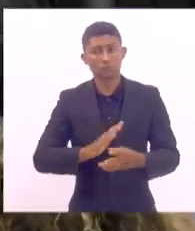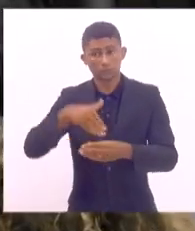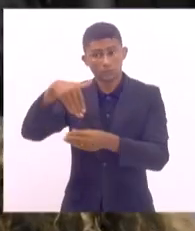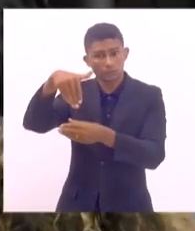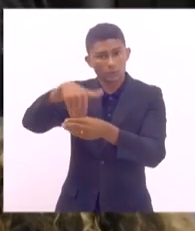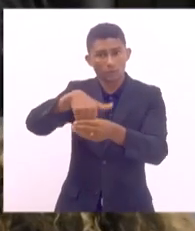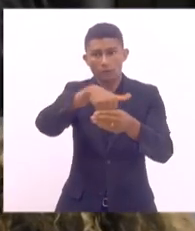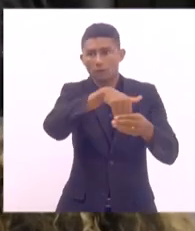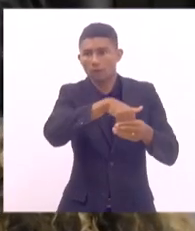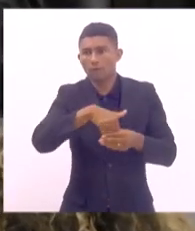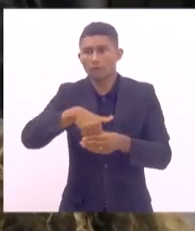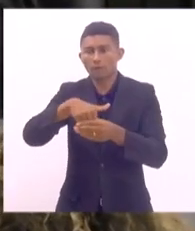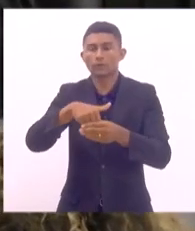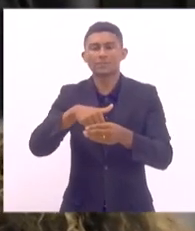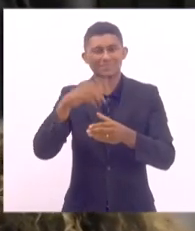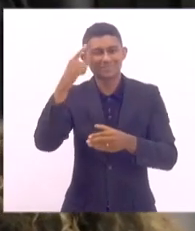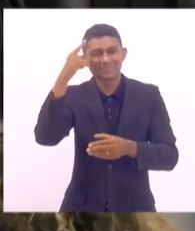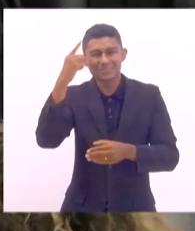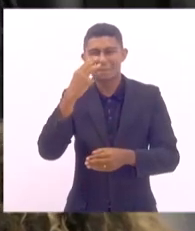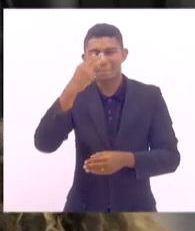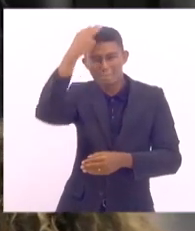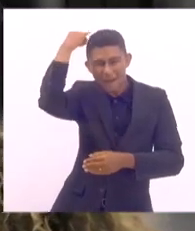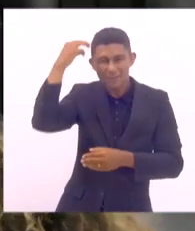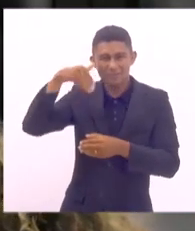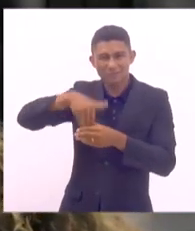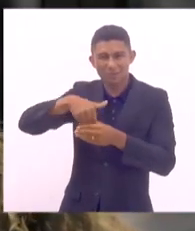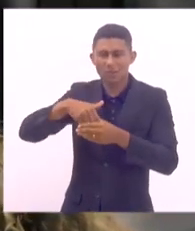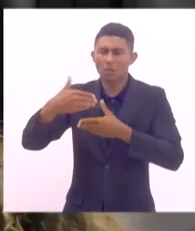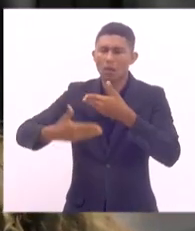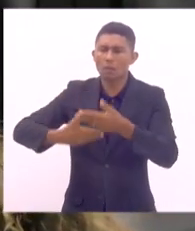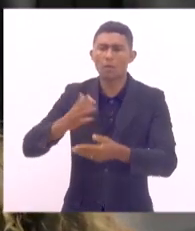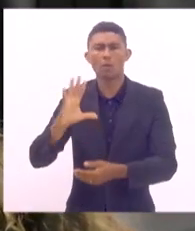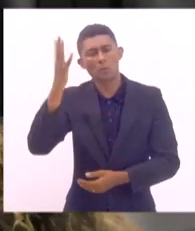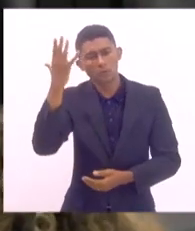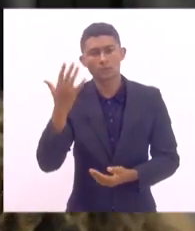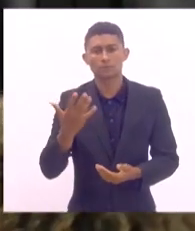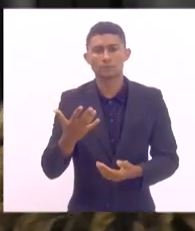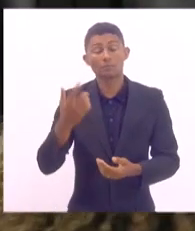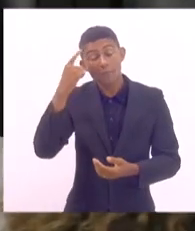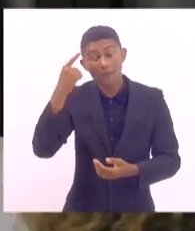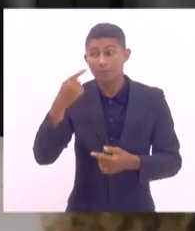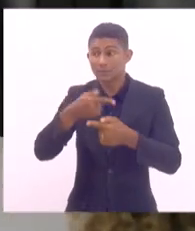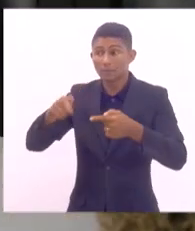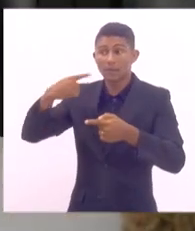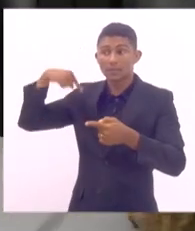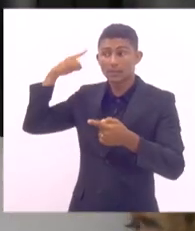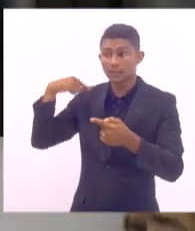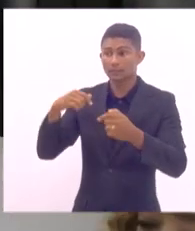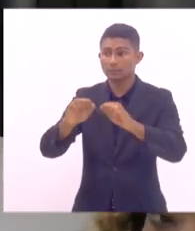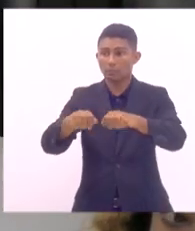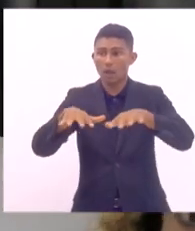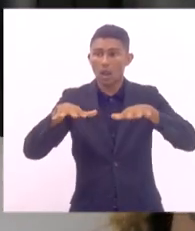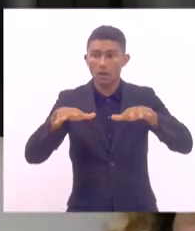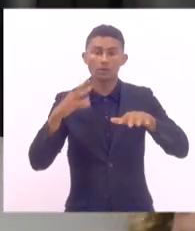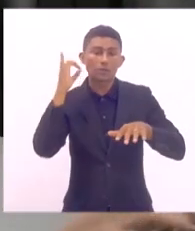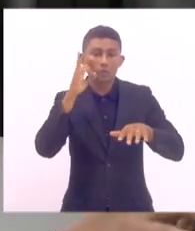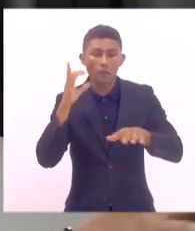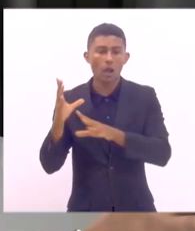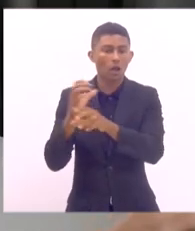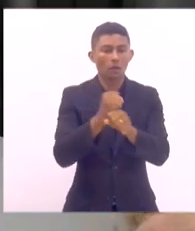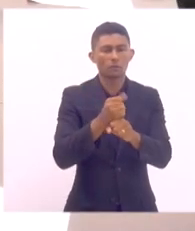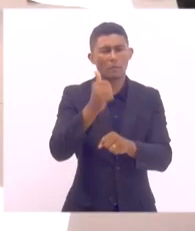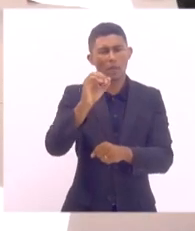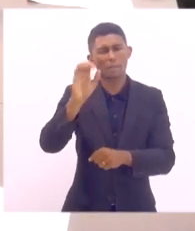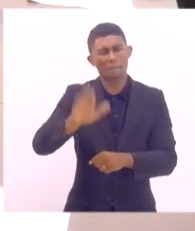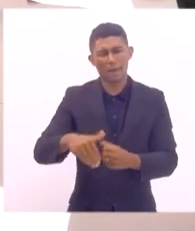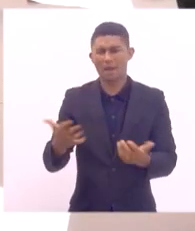a da eleição do Márcio aqui. Então, mas que ficaram menos de 10 deputados no plenário semana passada. Não, eu sei. Olha só, eu